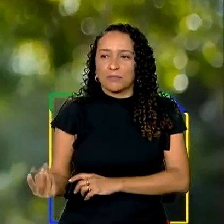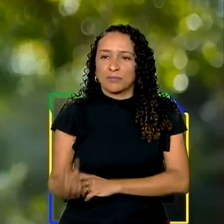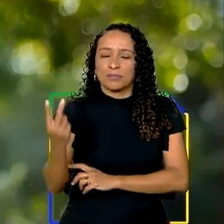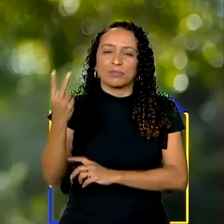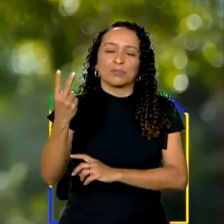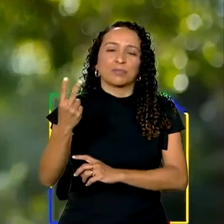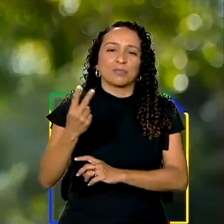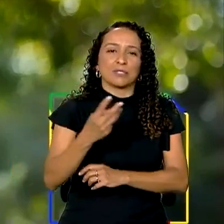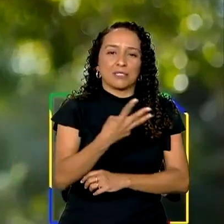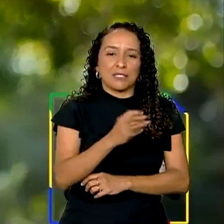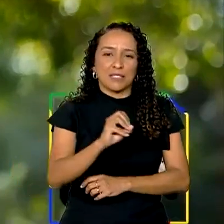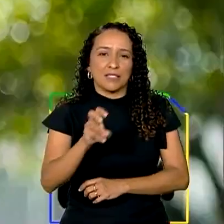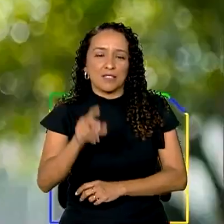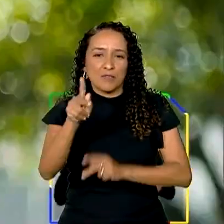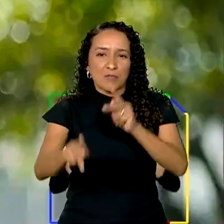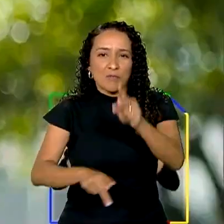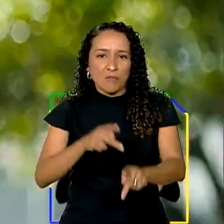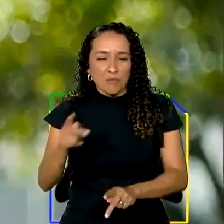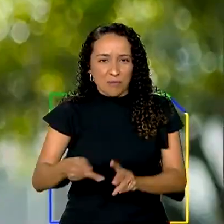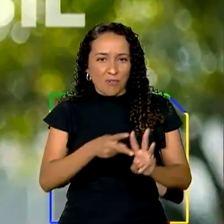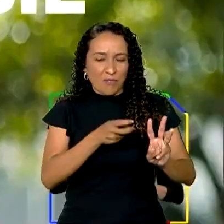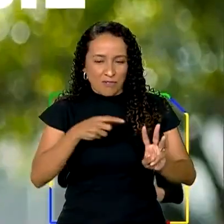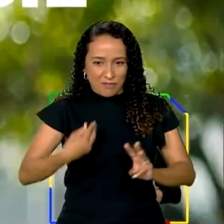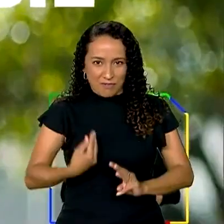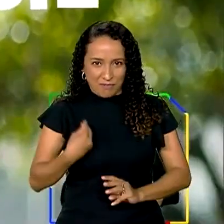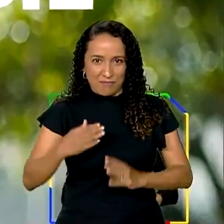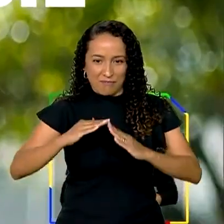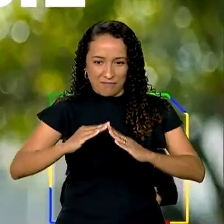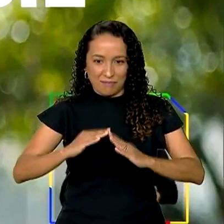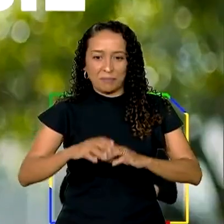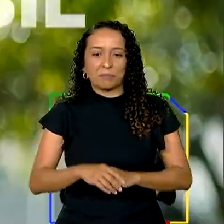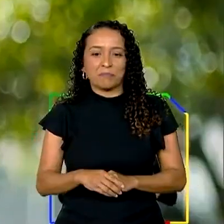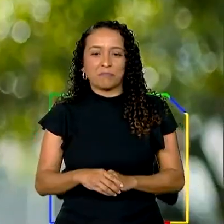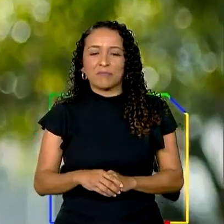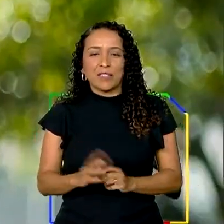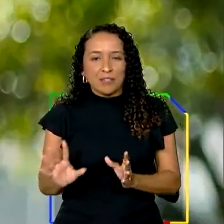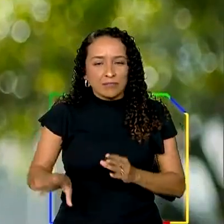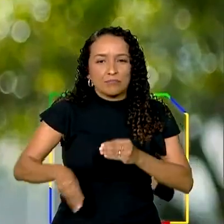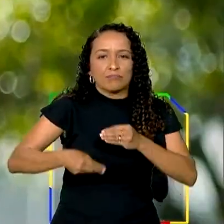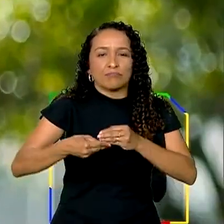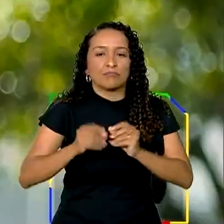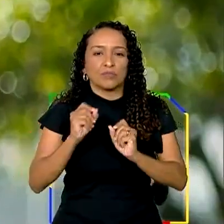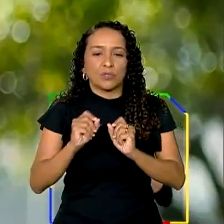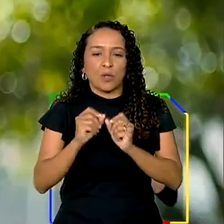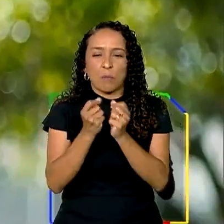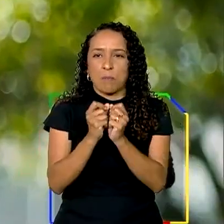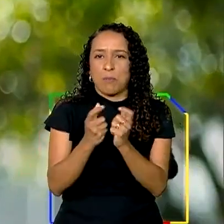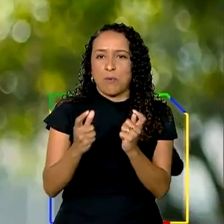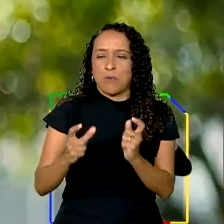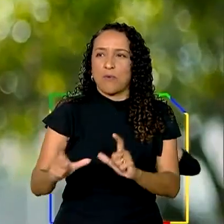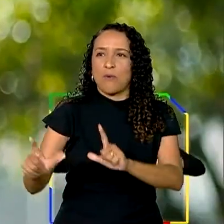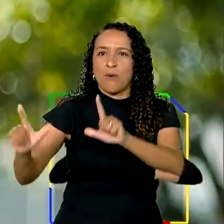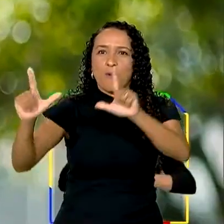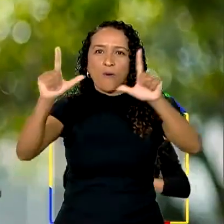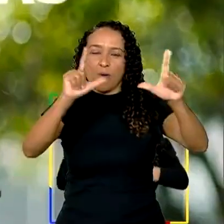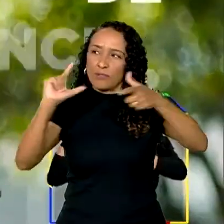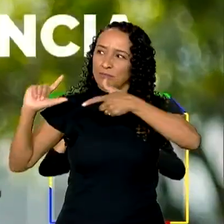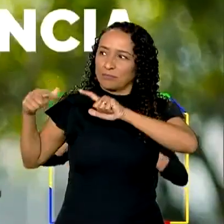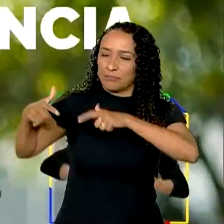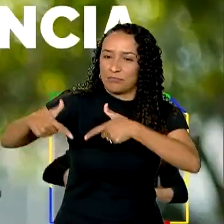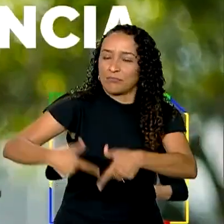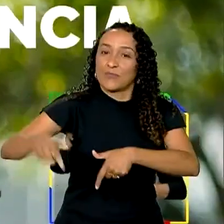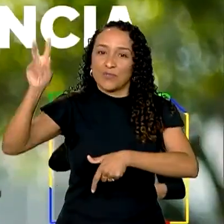305 povos indígenas que vivem neste nosso Brasil e que fazem parte do grande mosaico de tradições